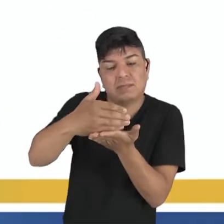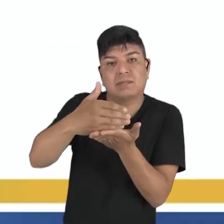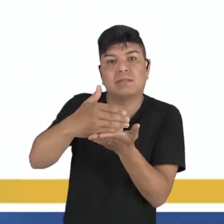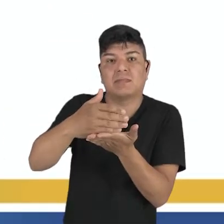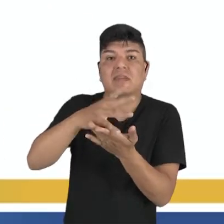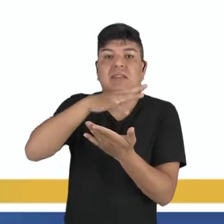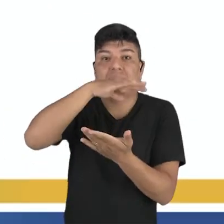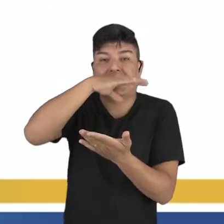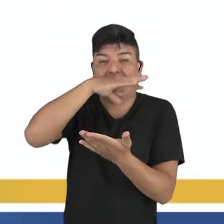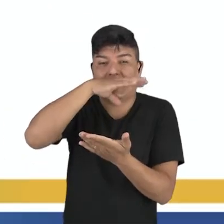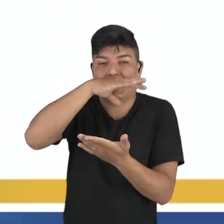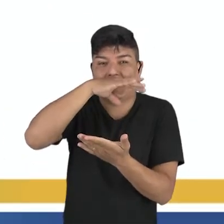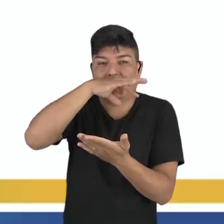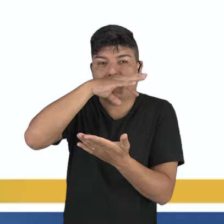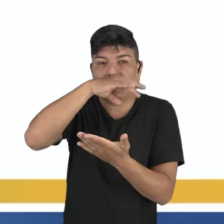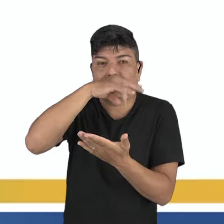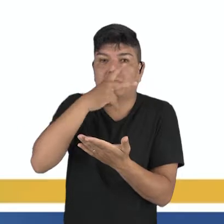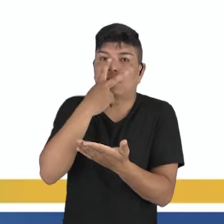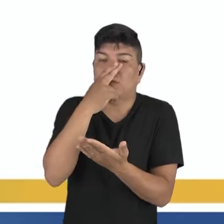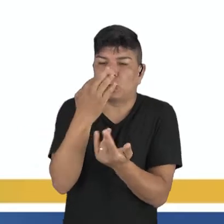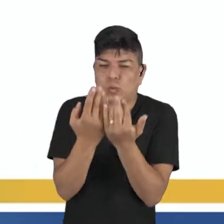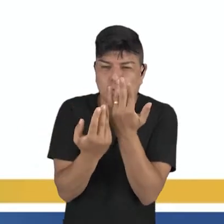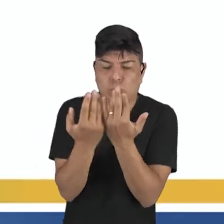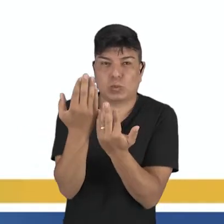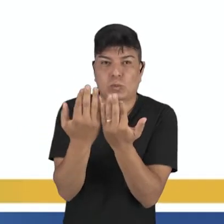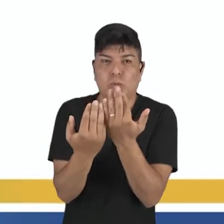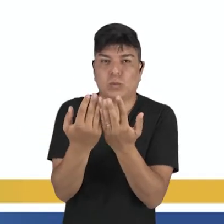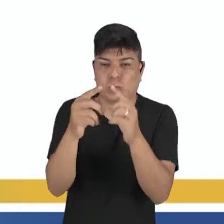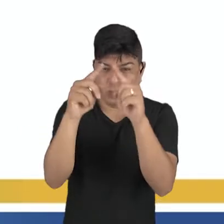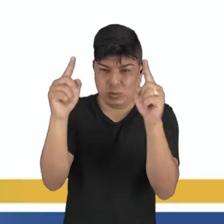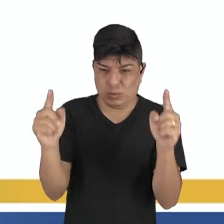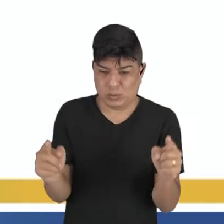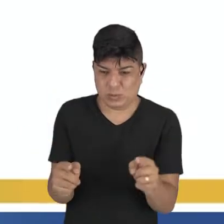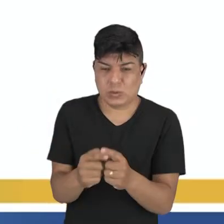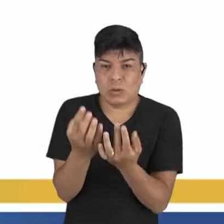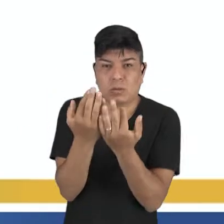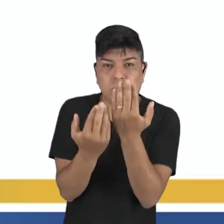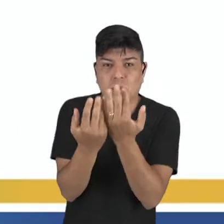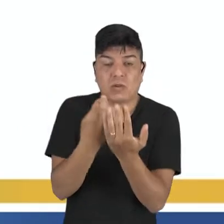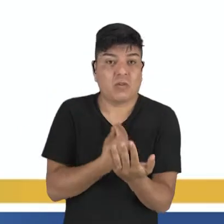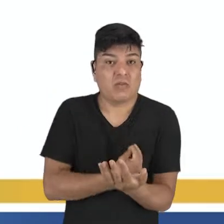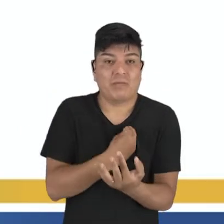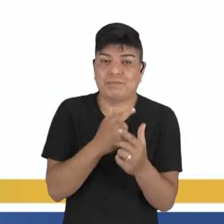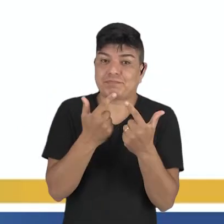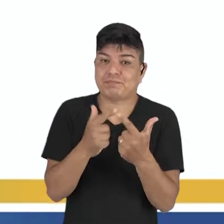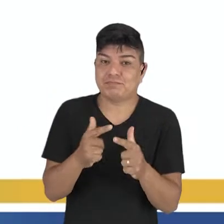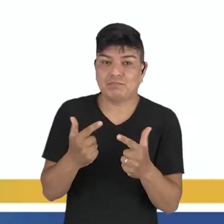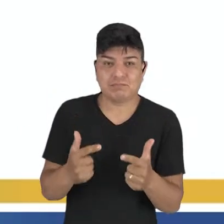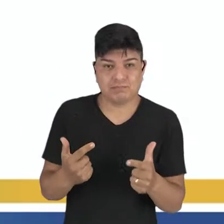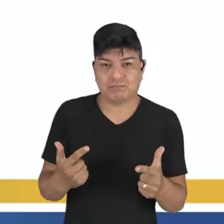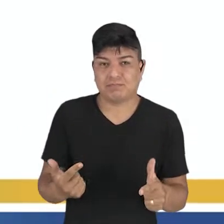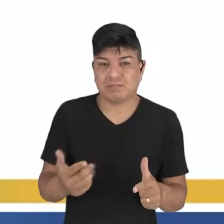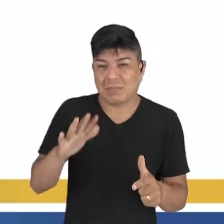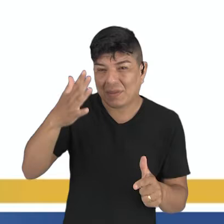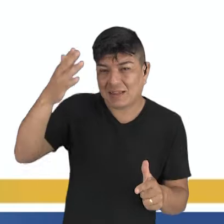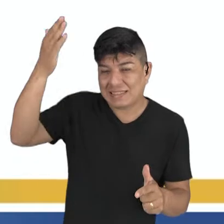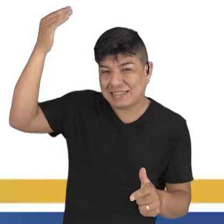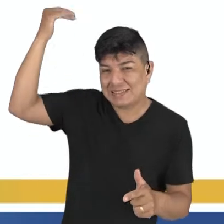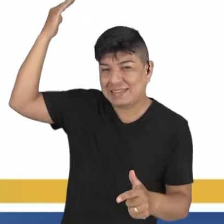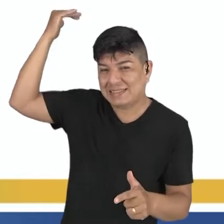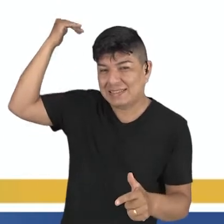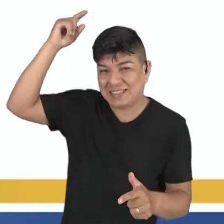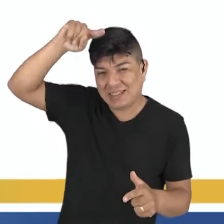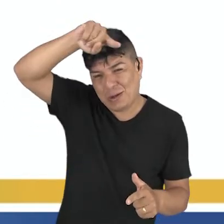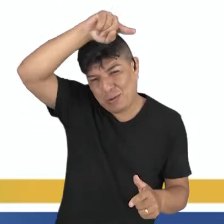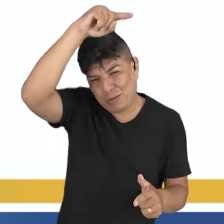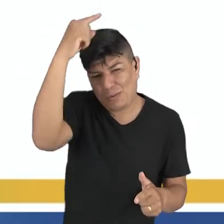muito quente, como uma esfera de fogo. Por isso não abrigava nenhum tipo de vida, né? Então a Terra, nos seus primeiros milhões de anos, né,